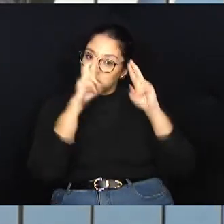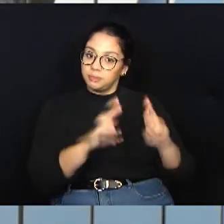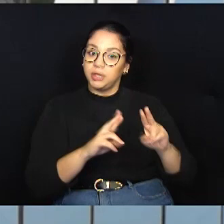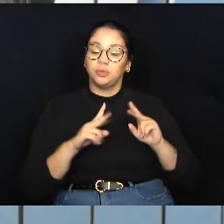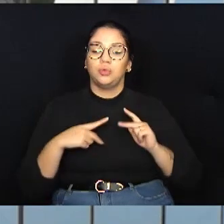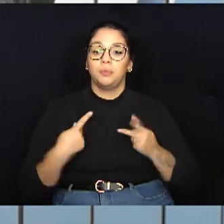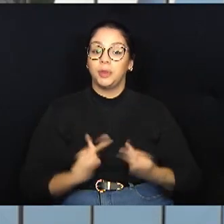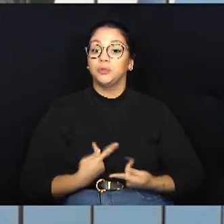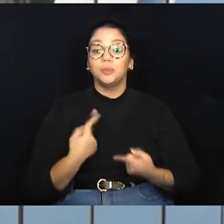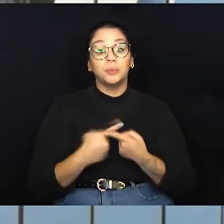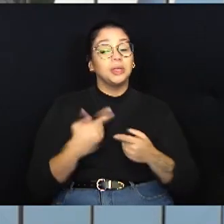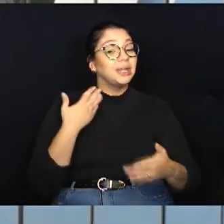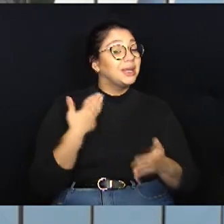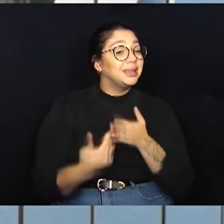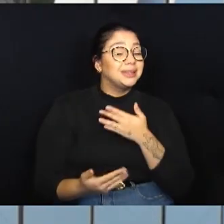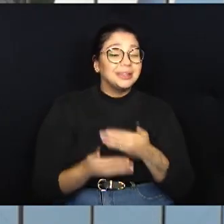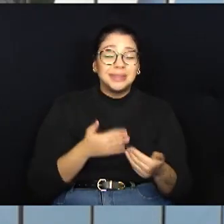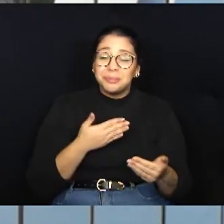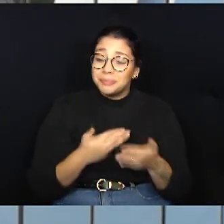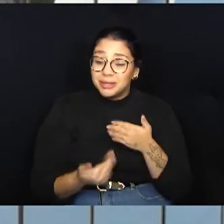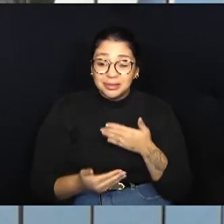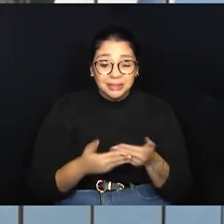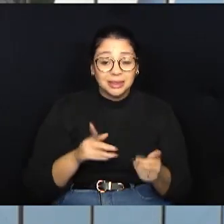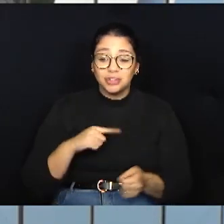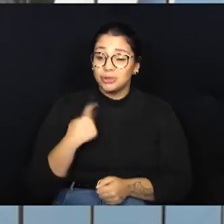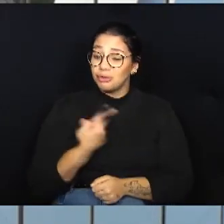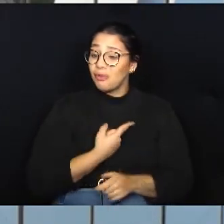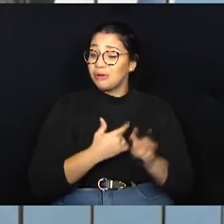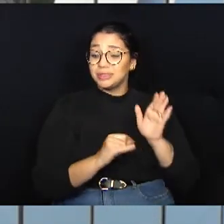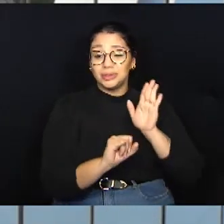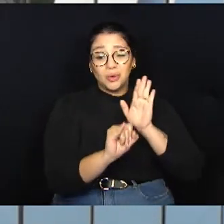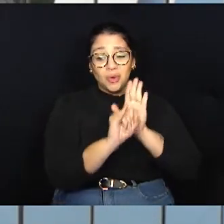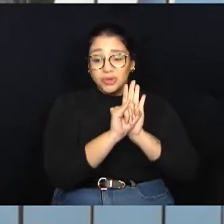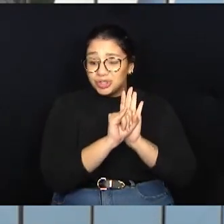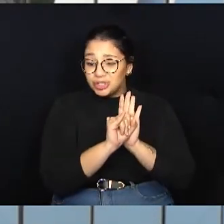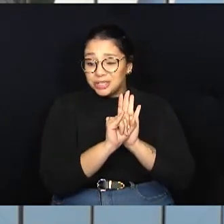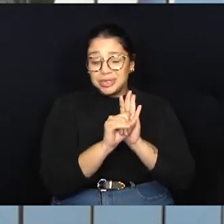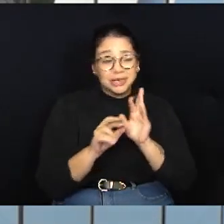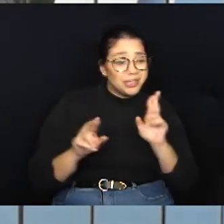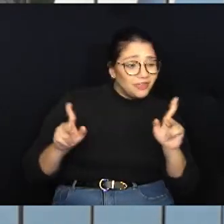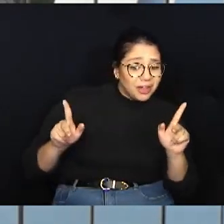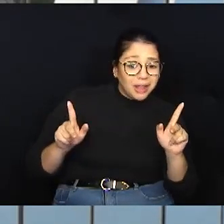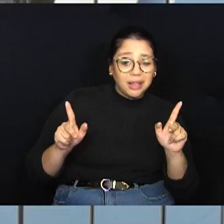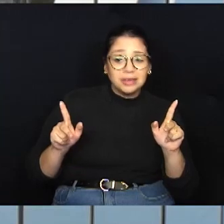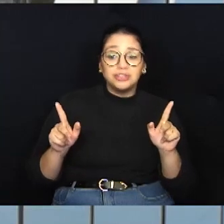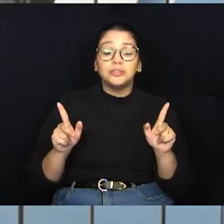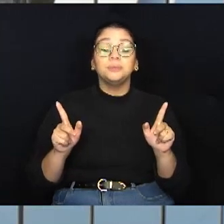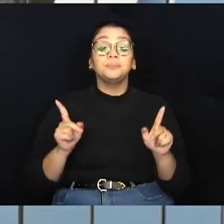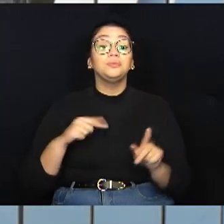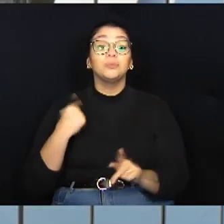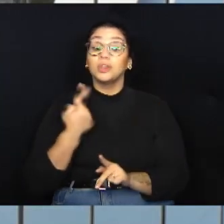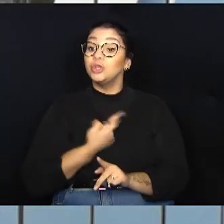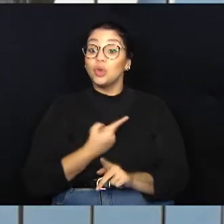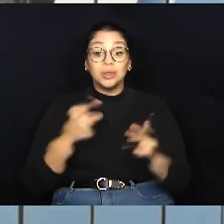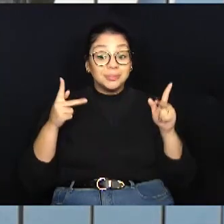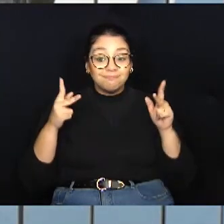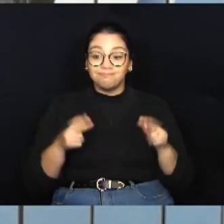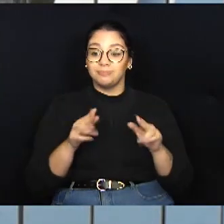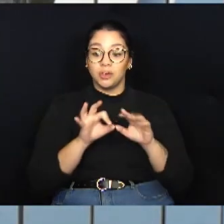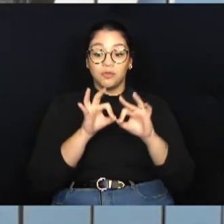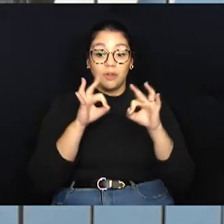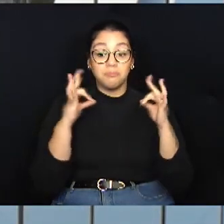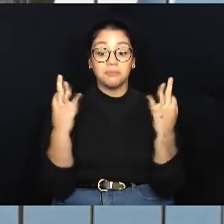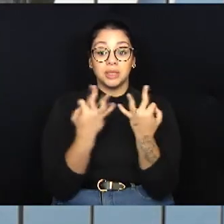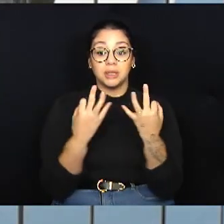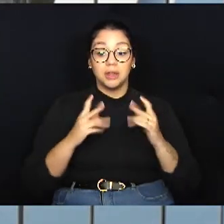porque independentemente das nossas ideologias serem diferentes, nós somos da mesma família, a família